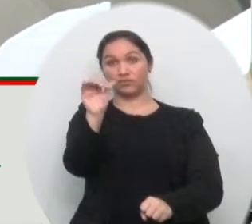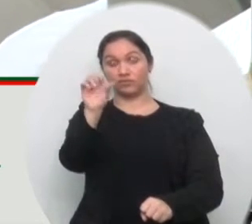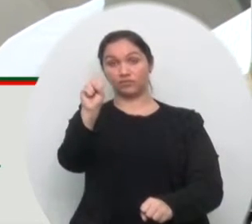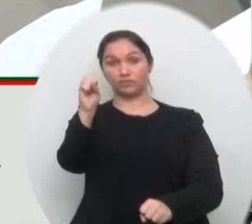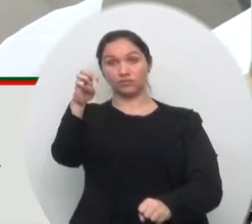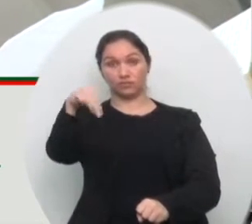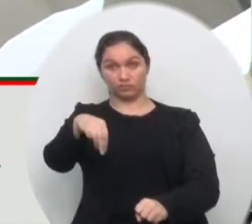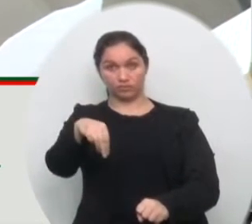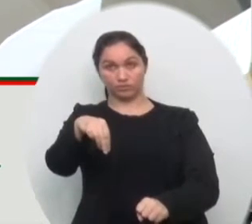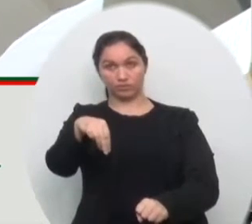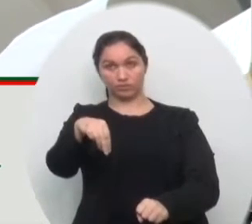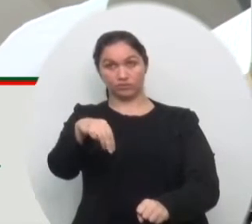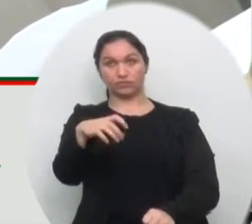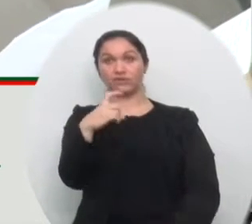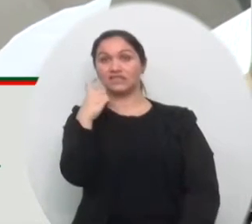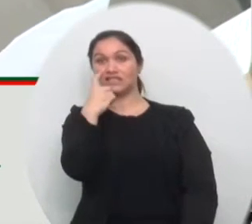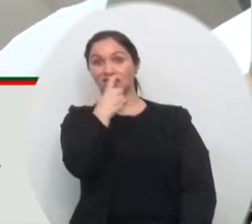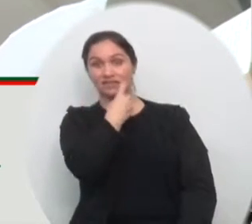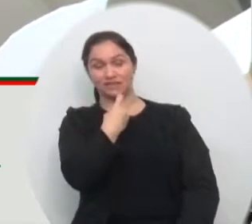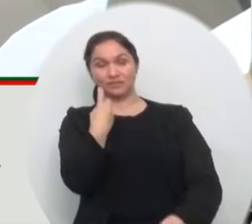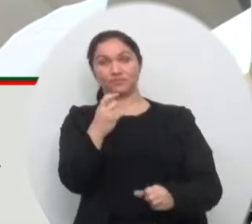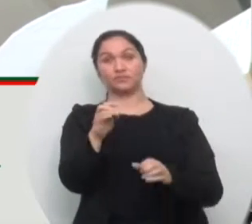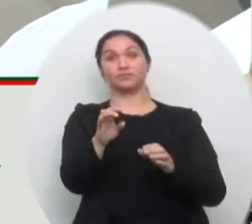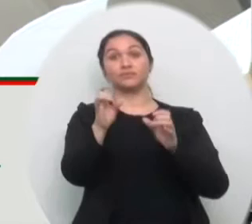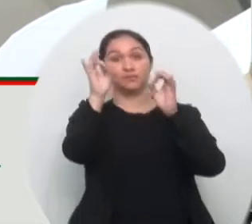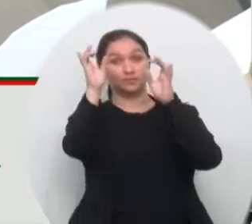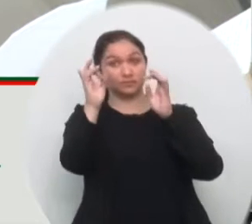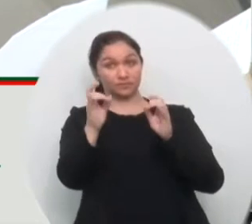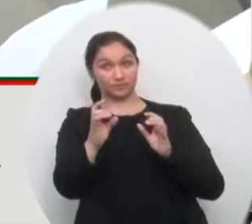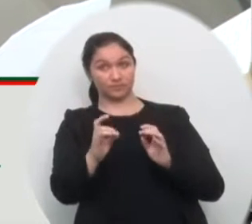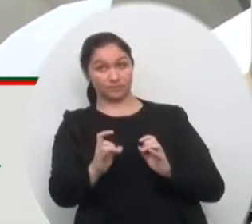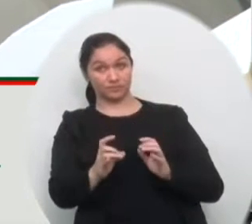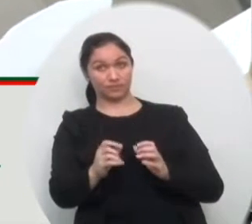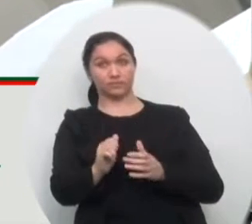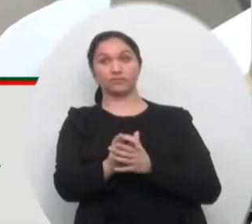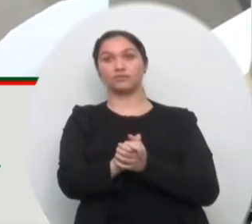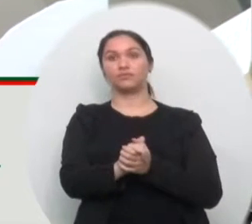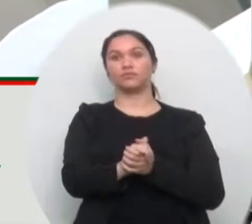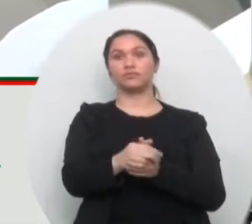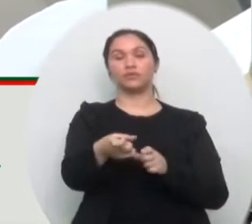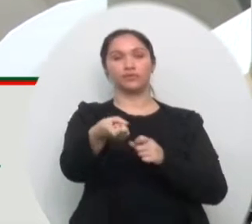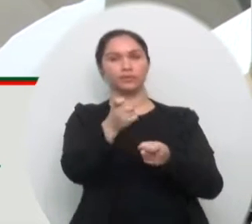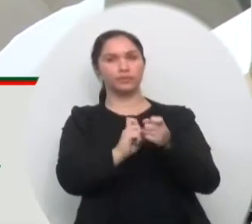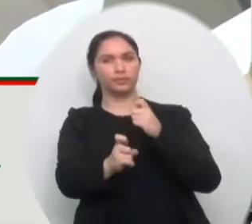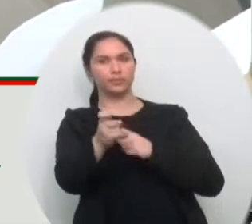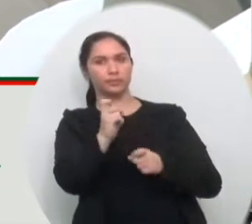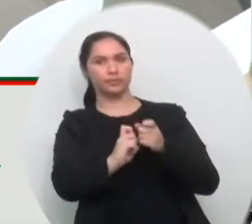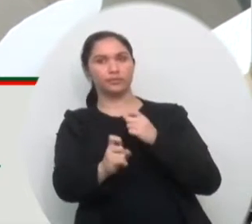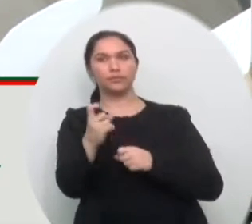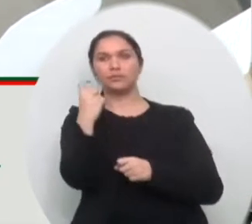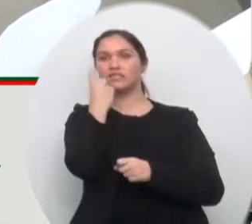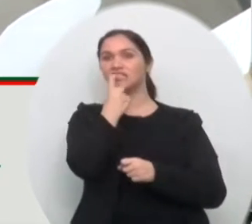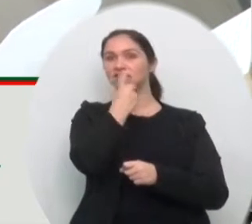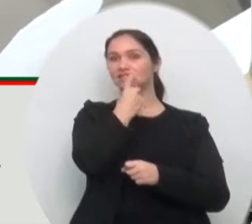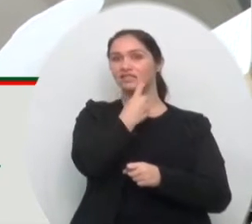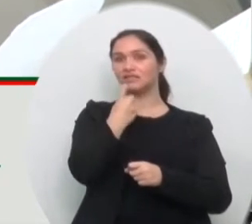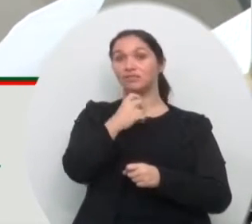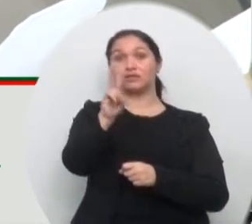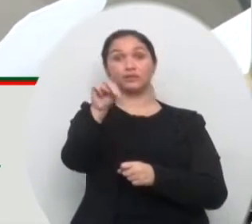UFSM, Universidade Federal de Santa Maria, especialização em planejamento e gerência de serviços de saúde pela